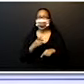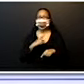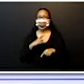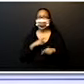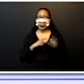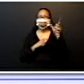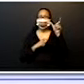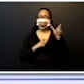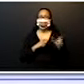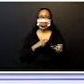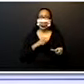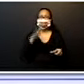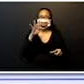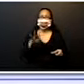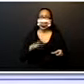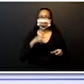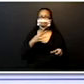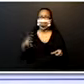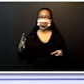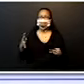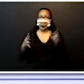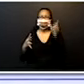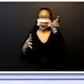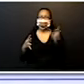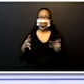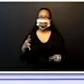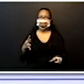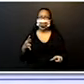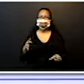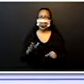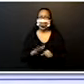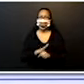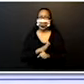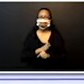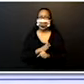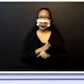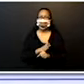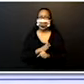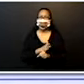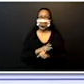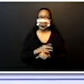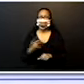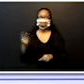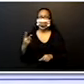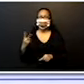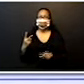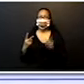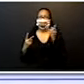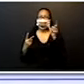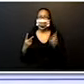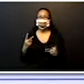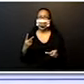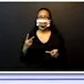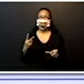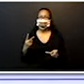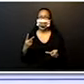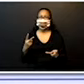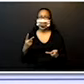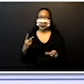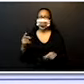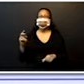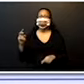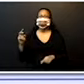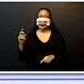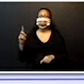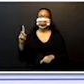nós. Os valores em real na primeira coluna. Segunda coluna, as cédulas de 100. Lembra